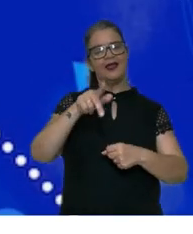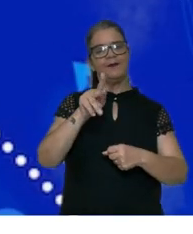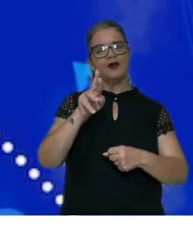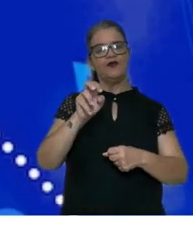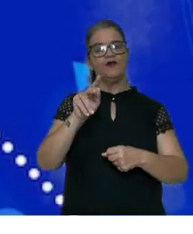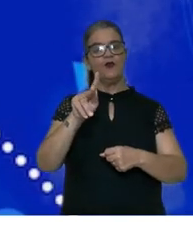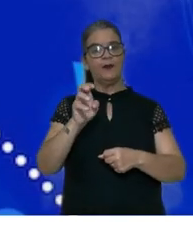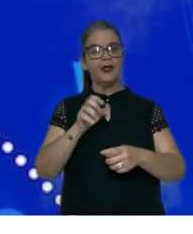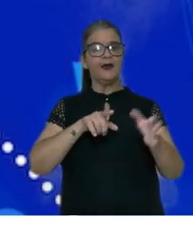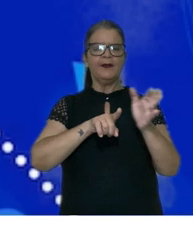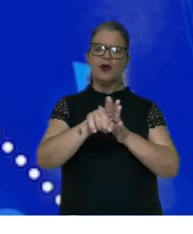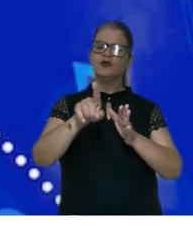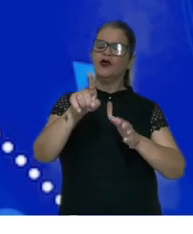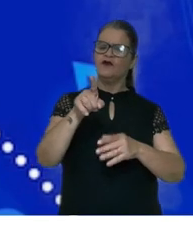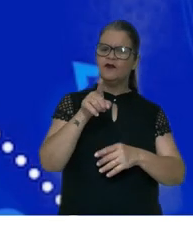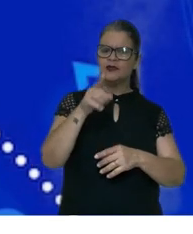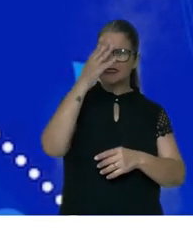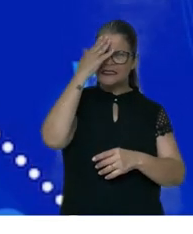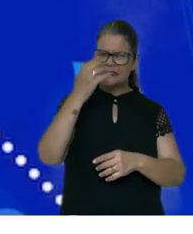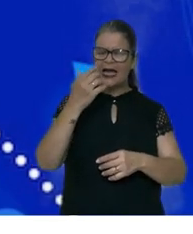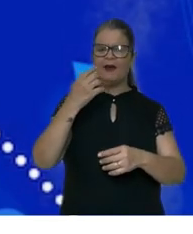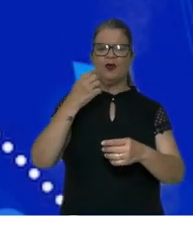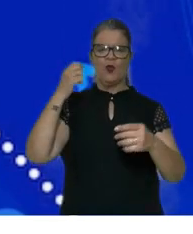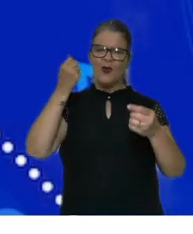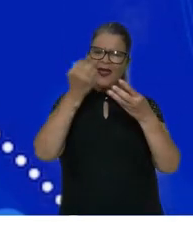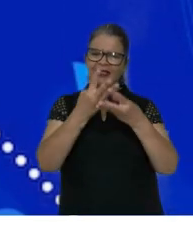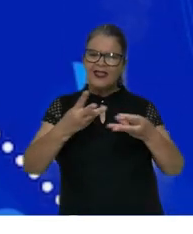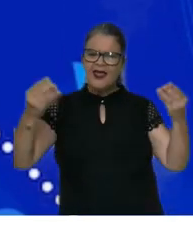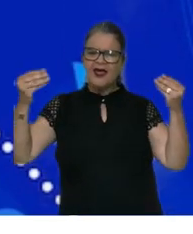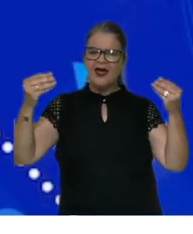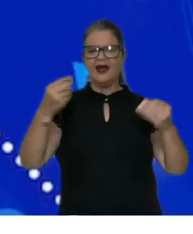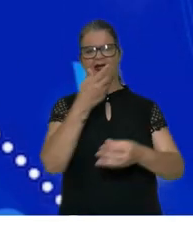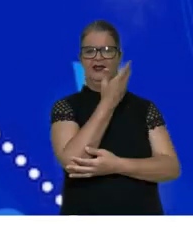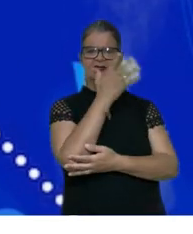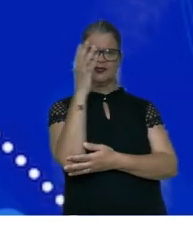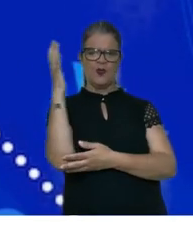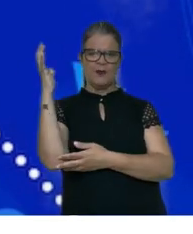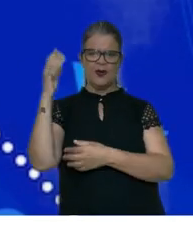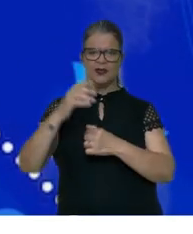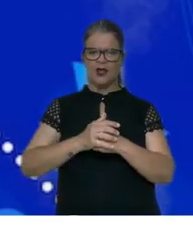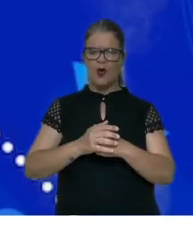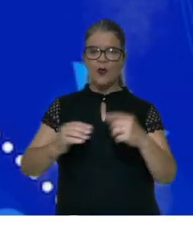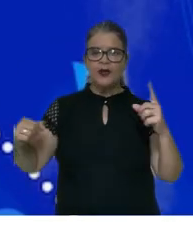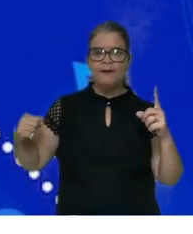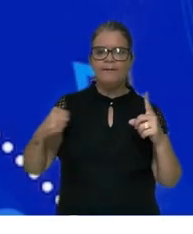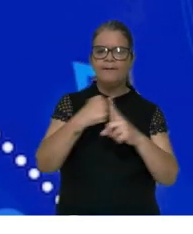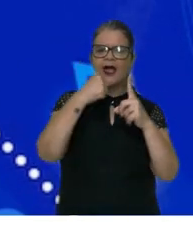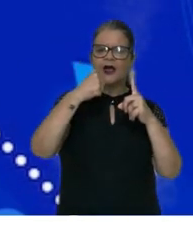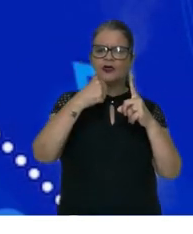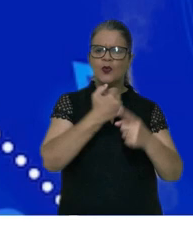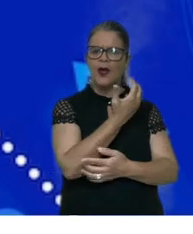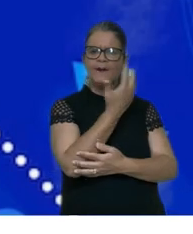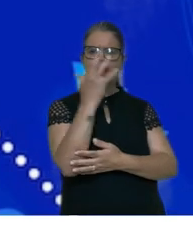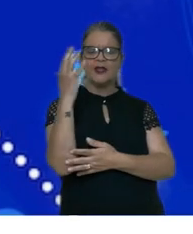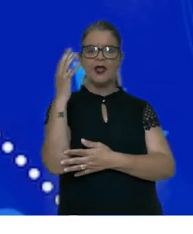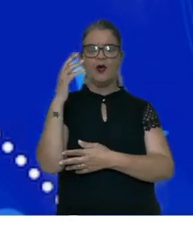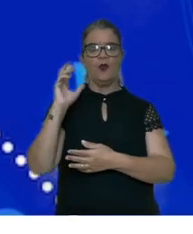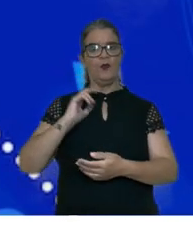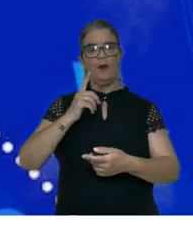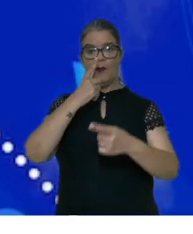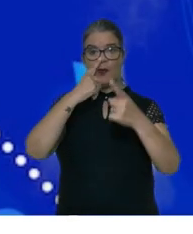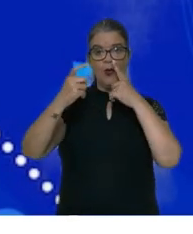queria perguntar a você: você sabe o que é degradação ambiental, impacto ambiental,